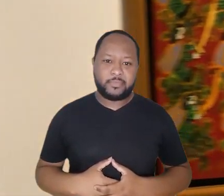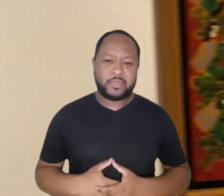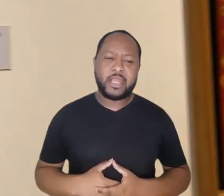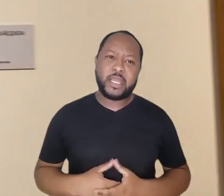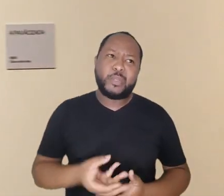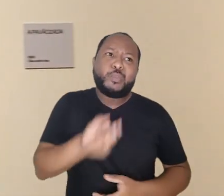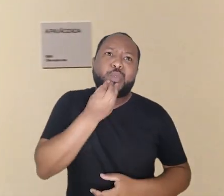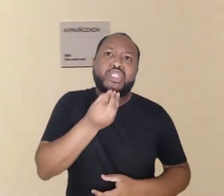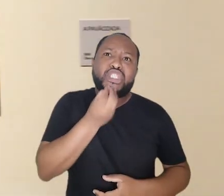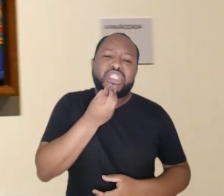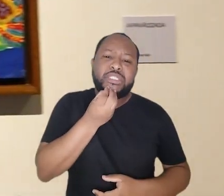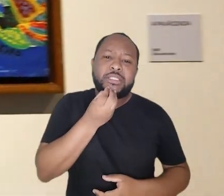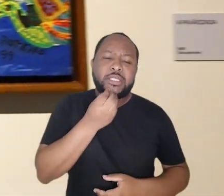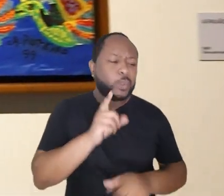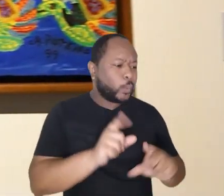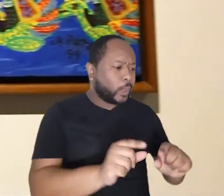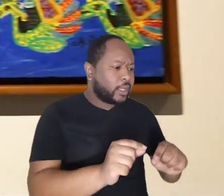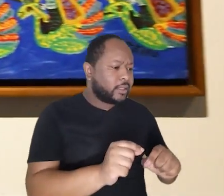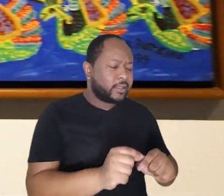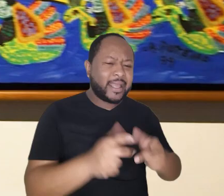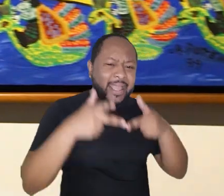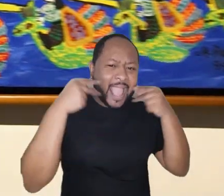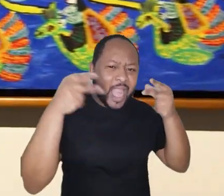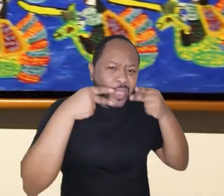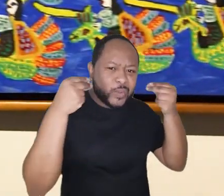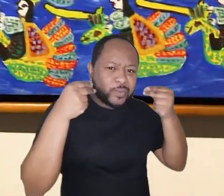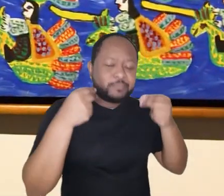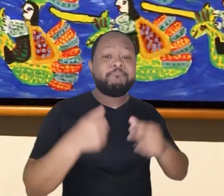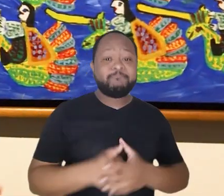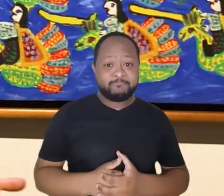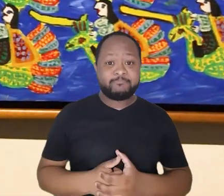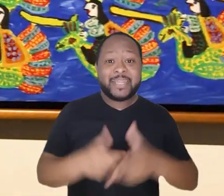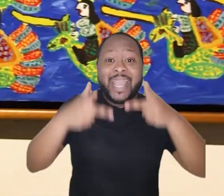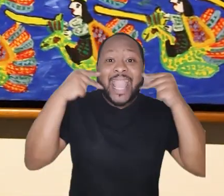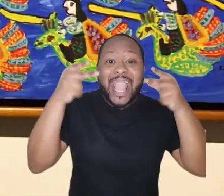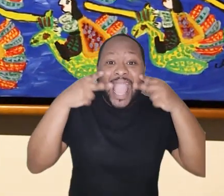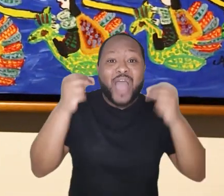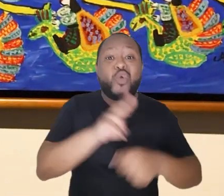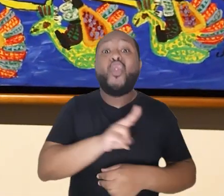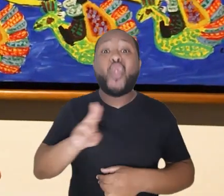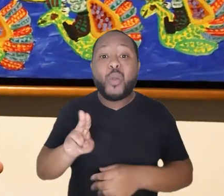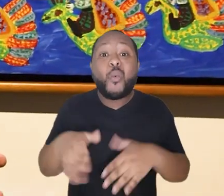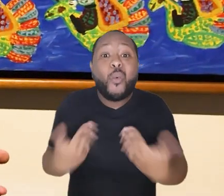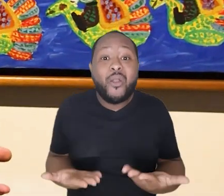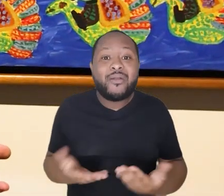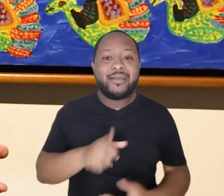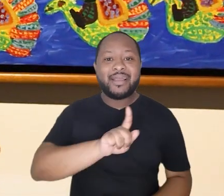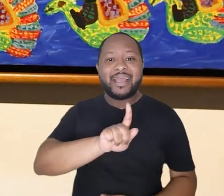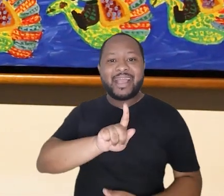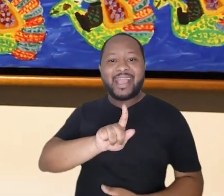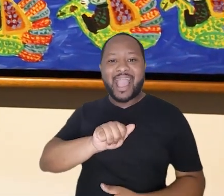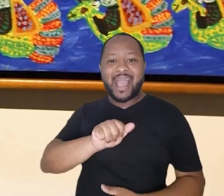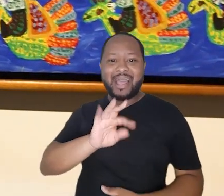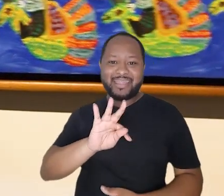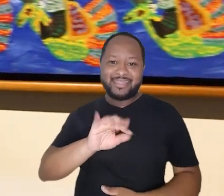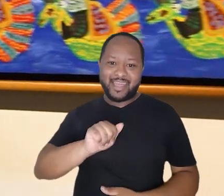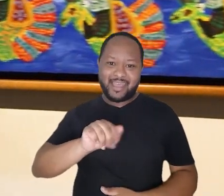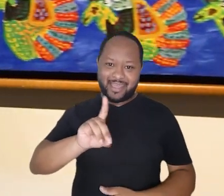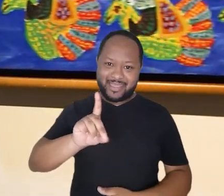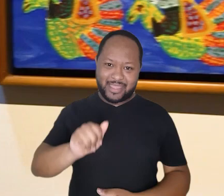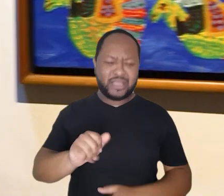Poderia ter... Oi? Gato? Aí se a gente mete um gato, seria uma gatada?